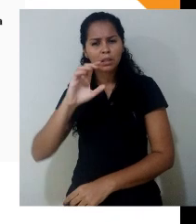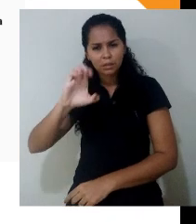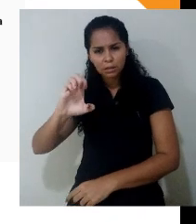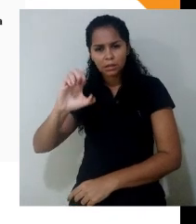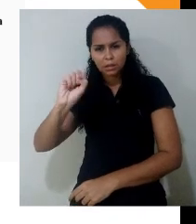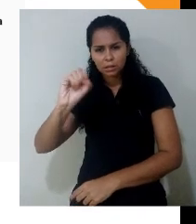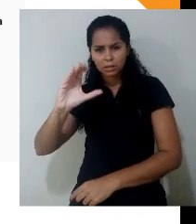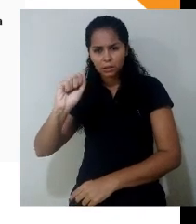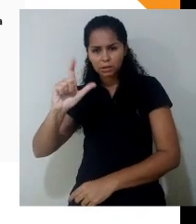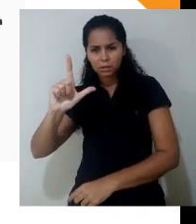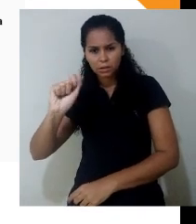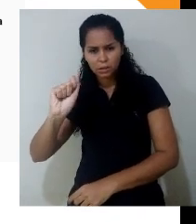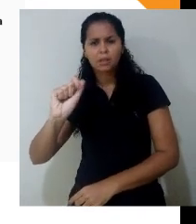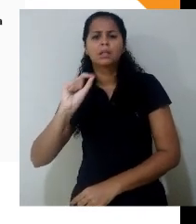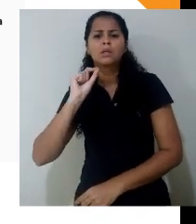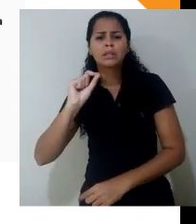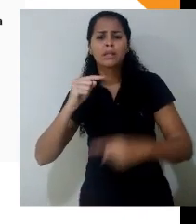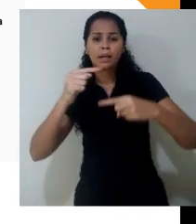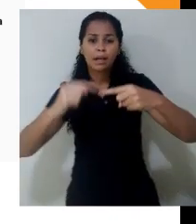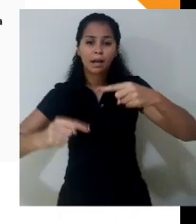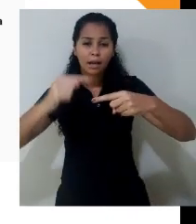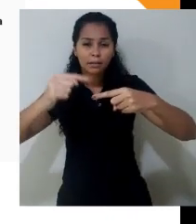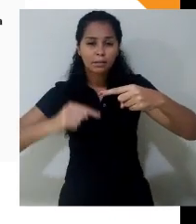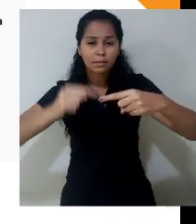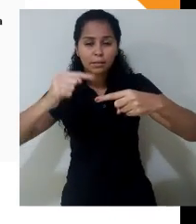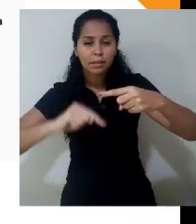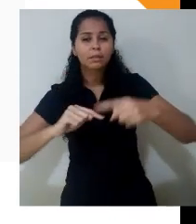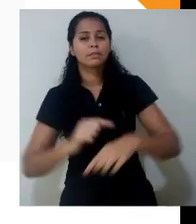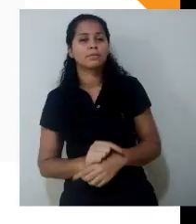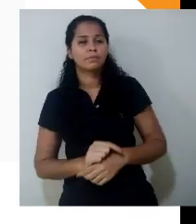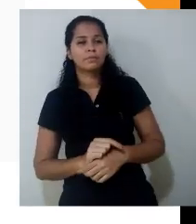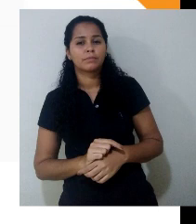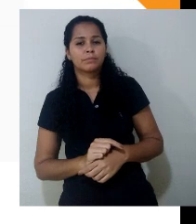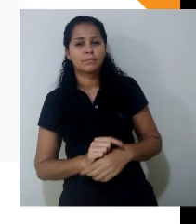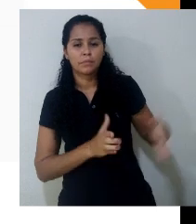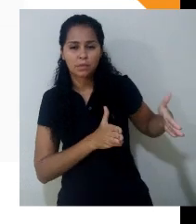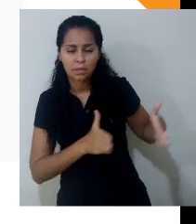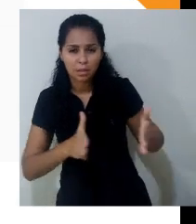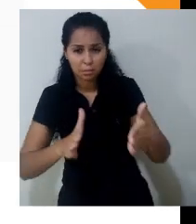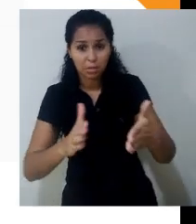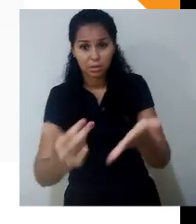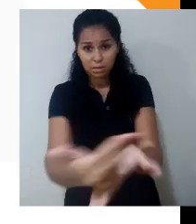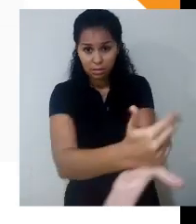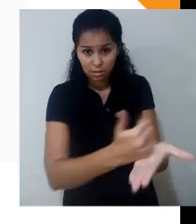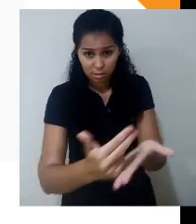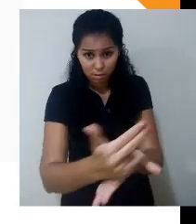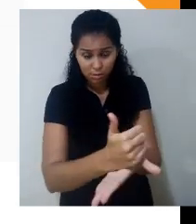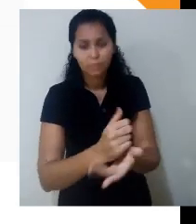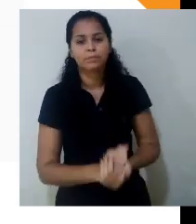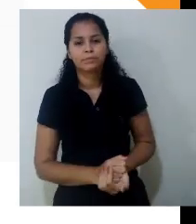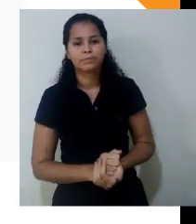a escala ela é uma razão entre essa pista aí que ele desenhou